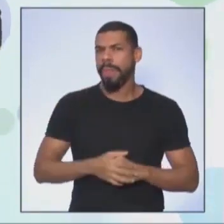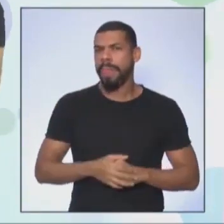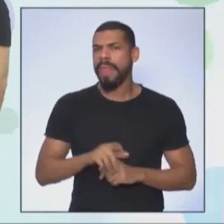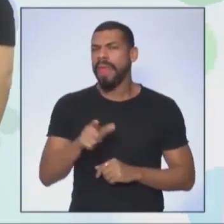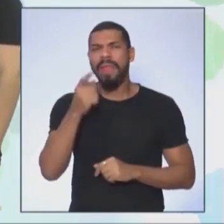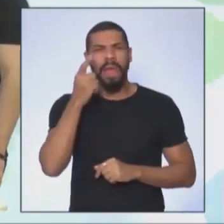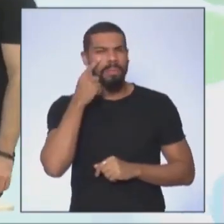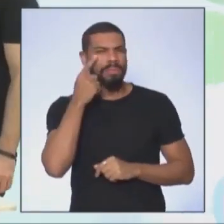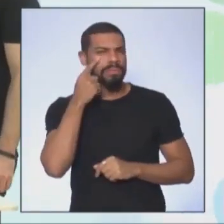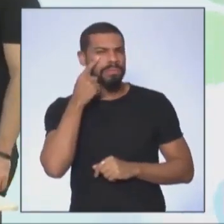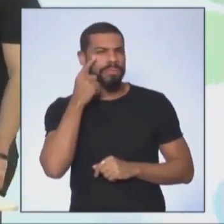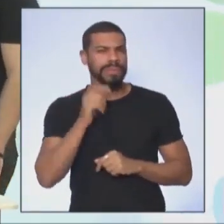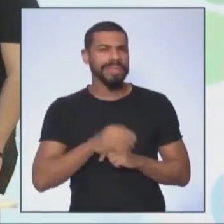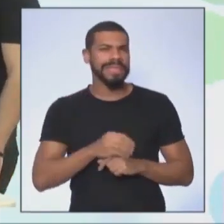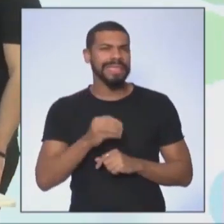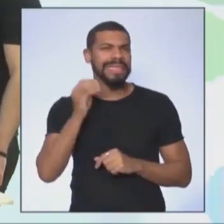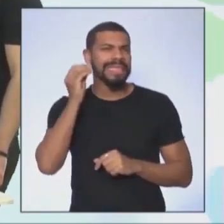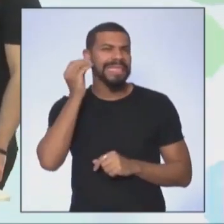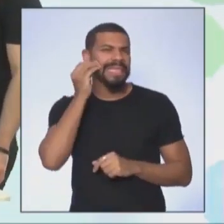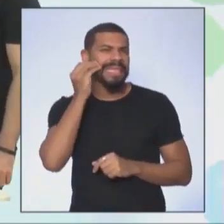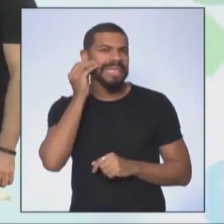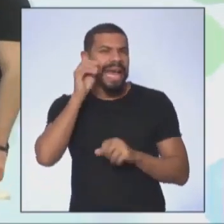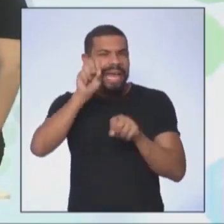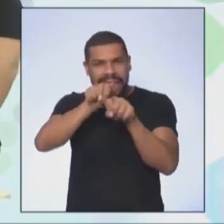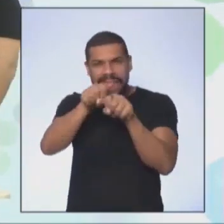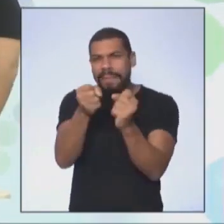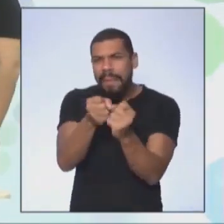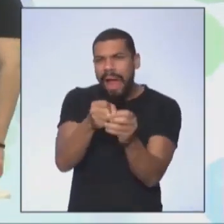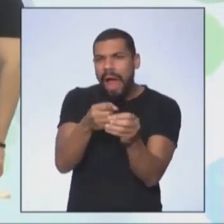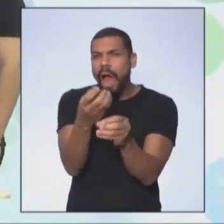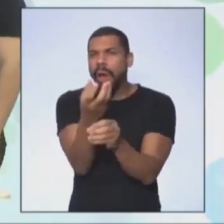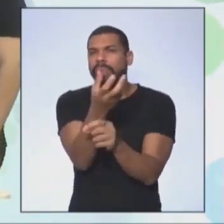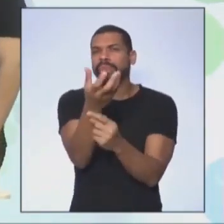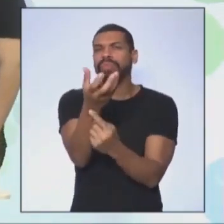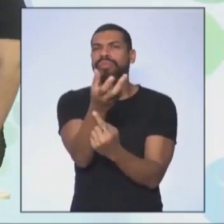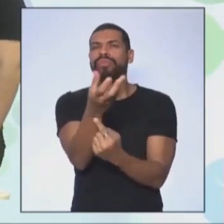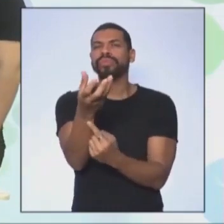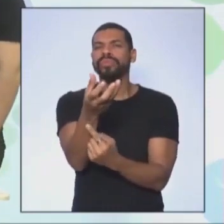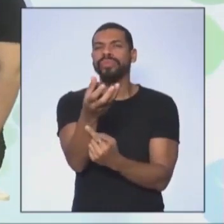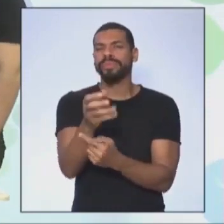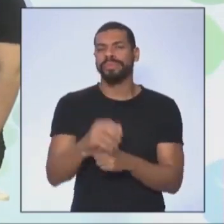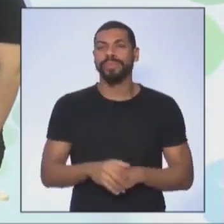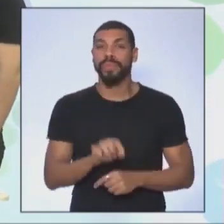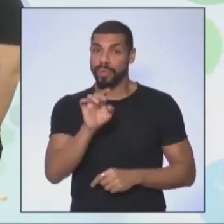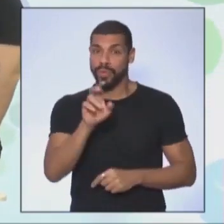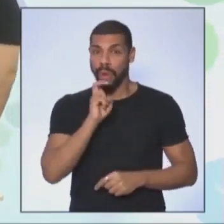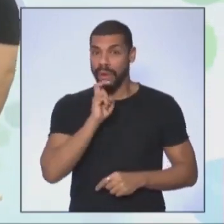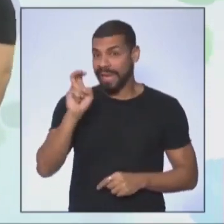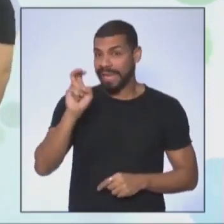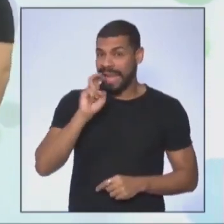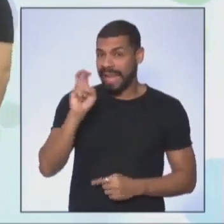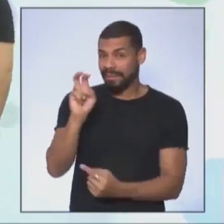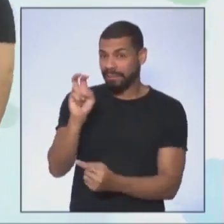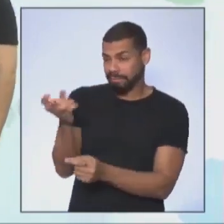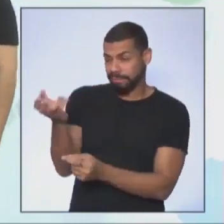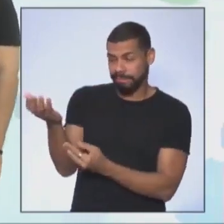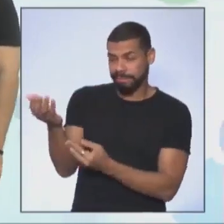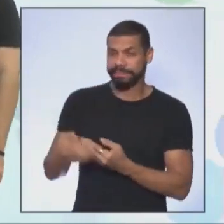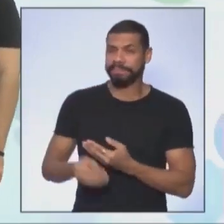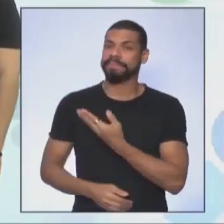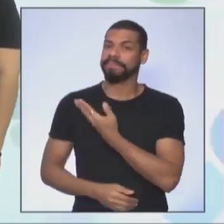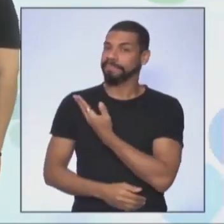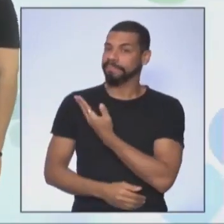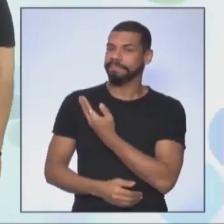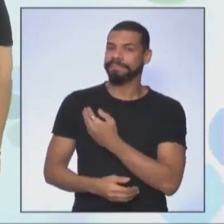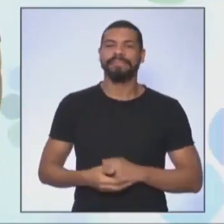visto as pessoas tentar quebrar uma taça apenas no gogó, no grito. Bom, será que a gente consegue? Será que a gente consegue